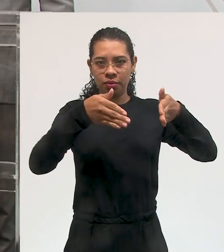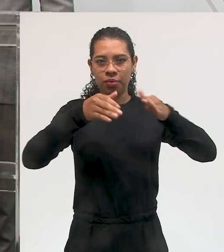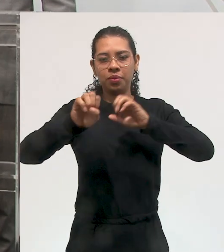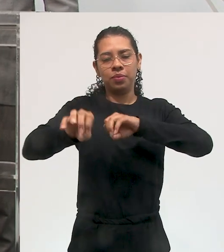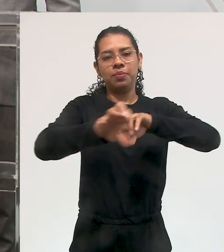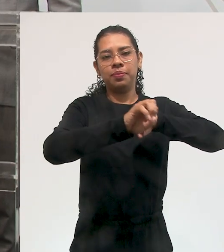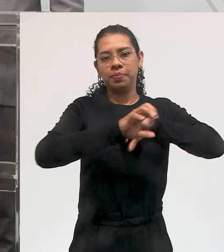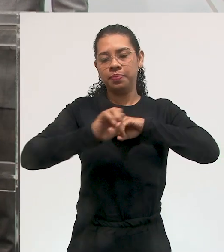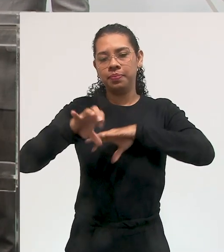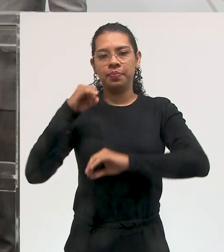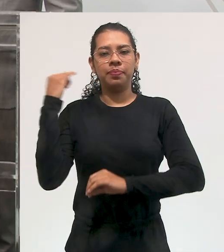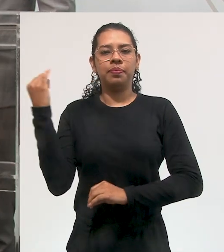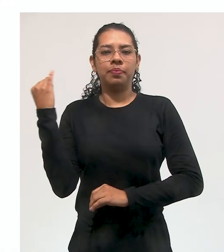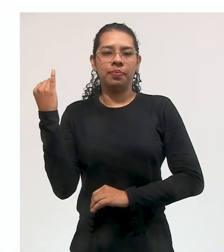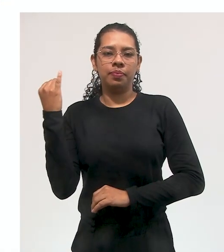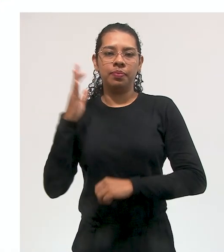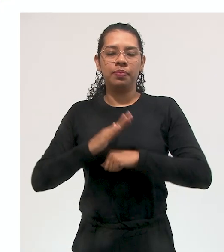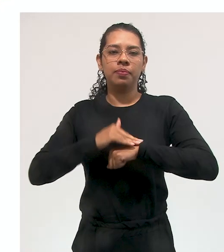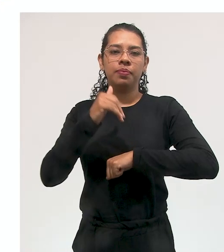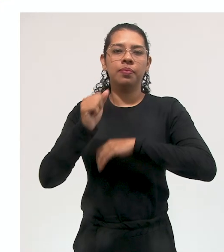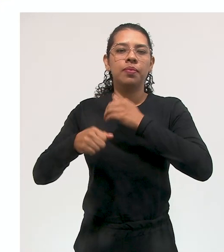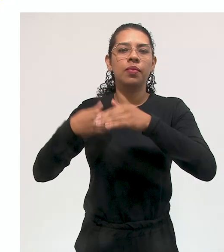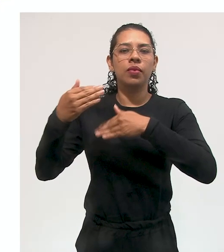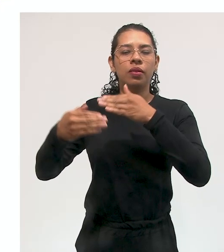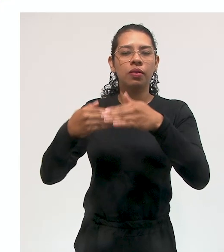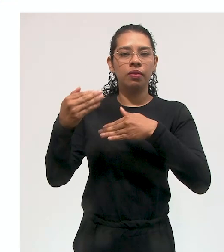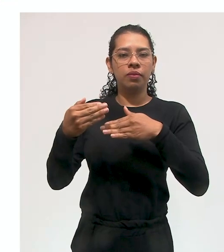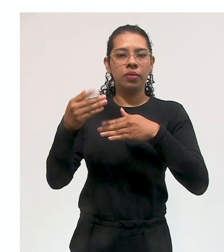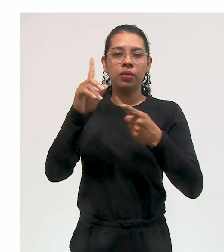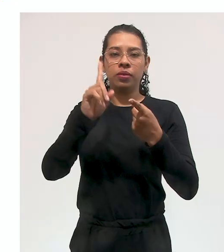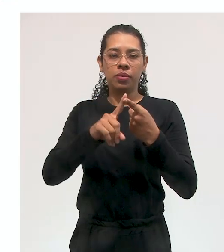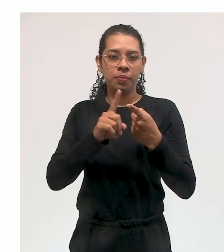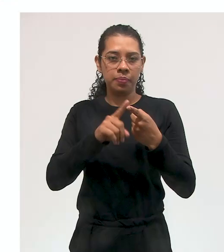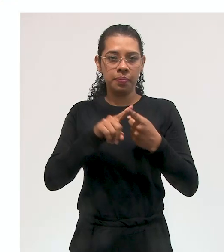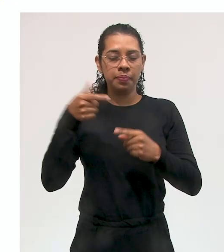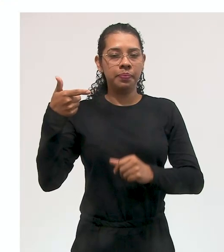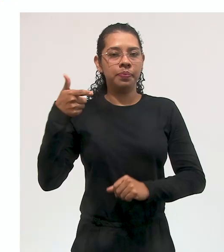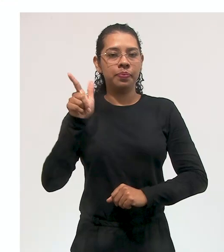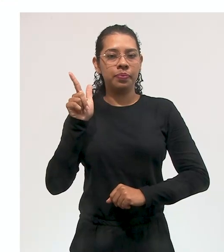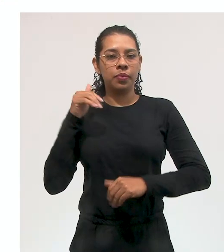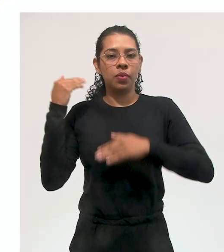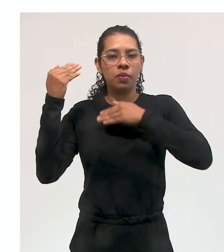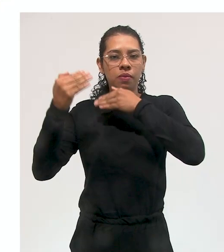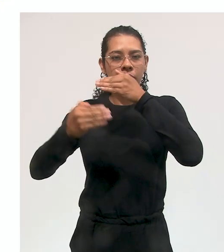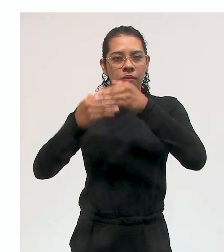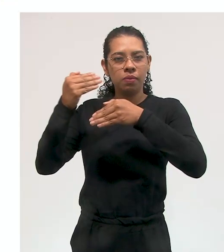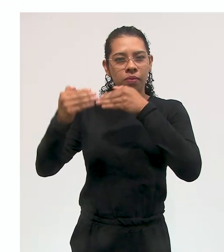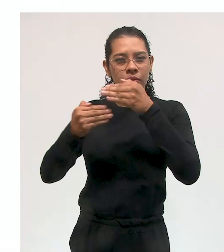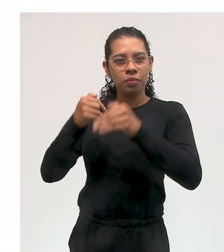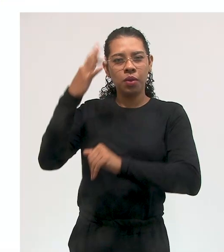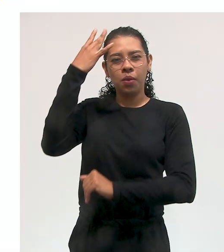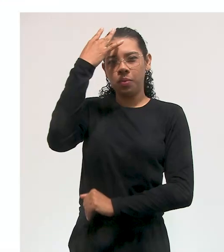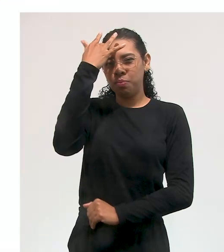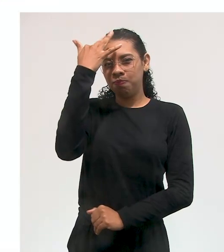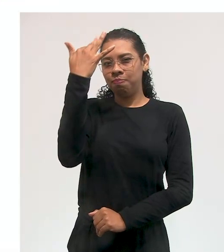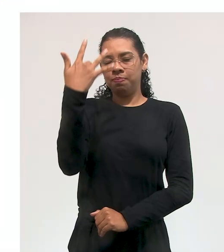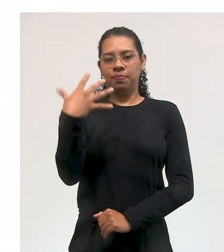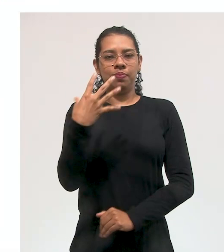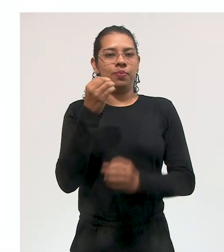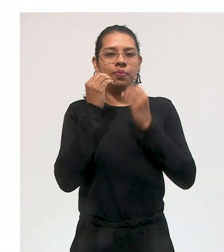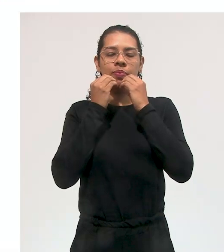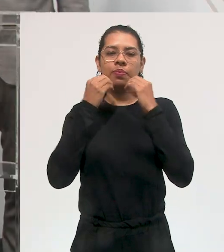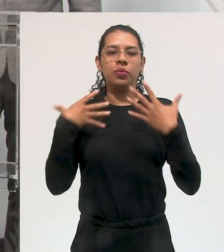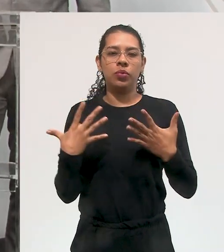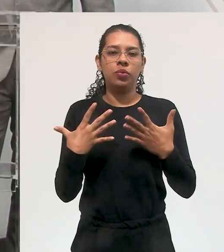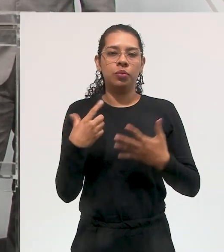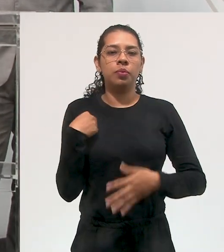avançar e se desenvolver, ok? Outra coisa, pessoal, desenvolvimento do esquema teórico. Queria falar para vocês, a gente